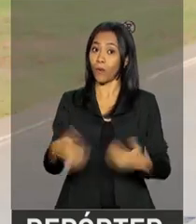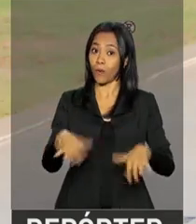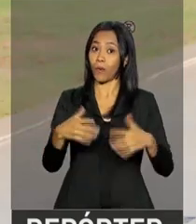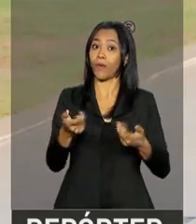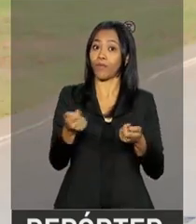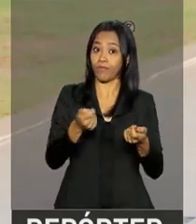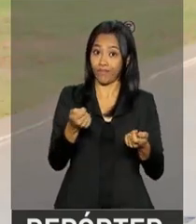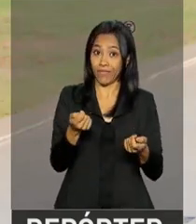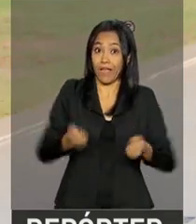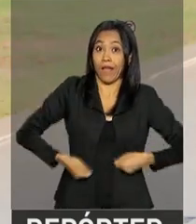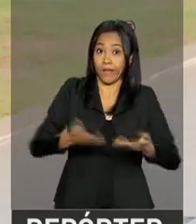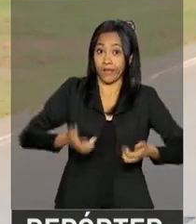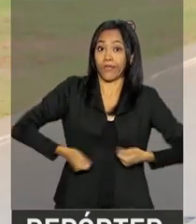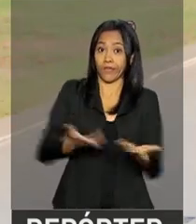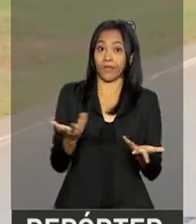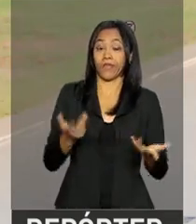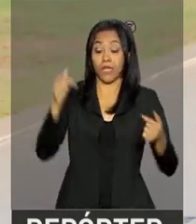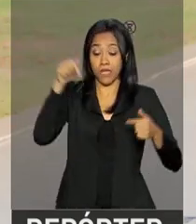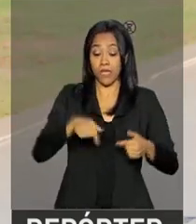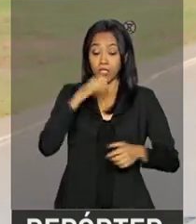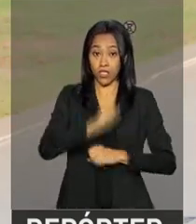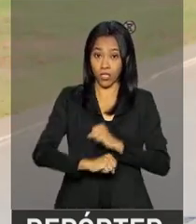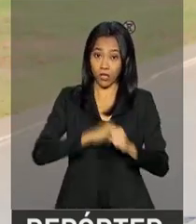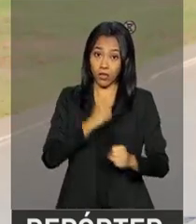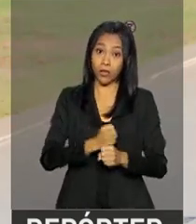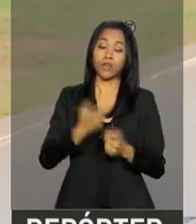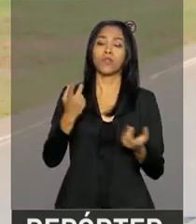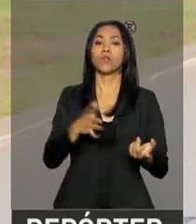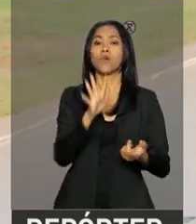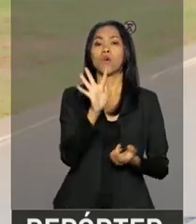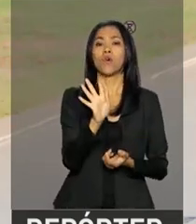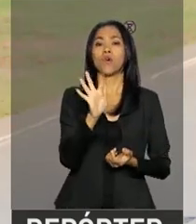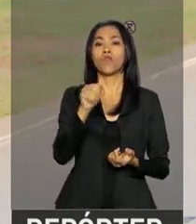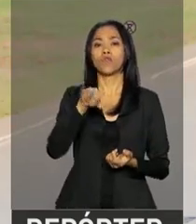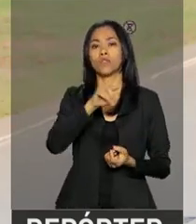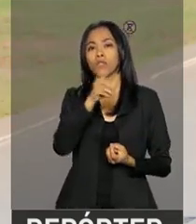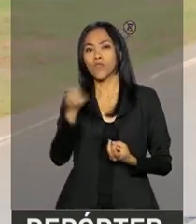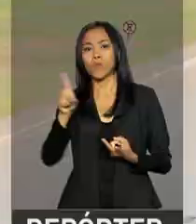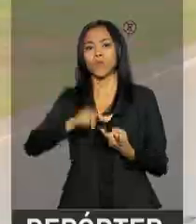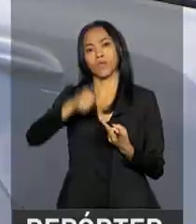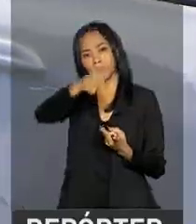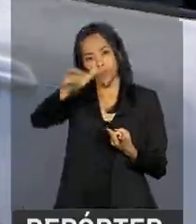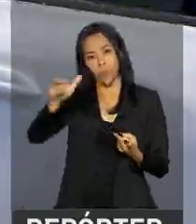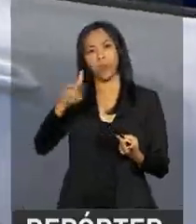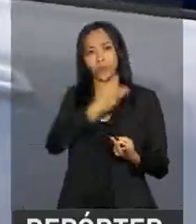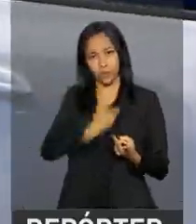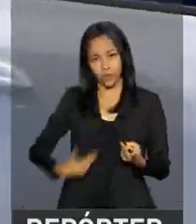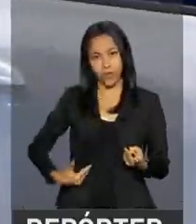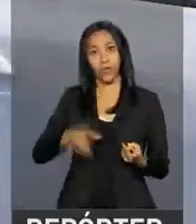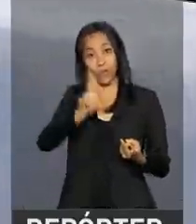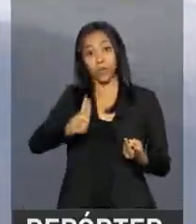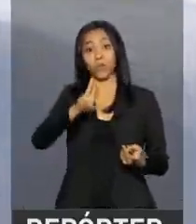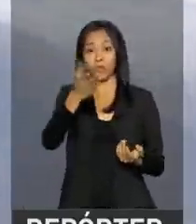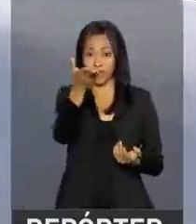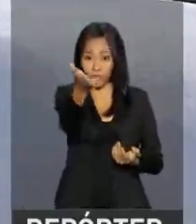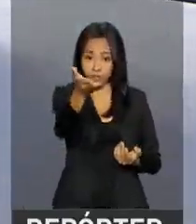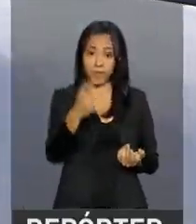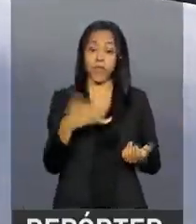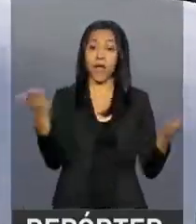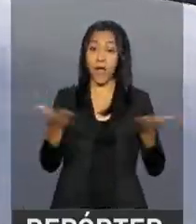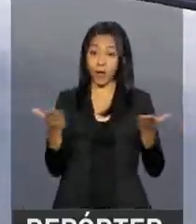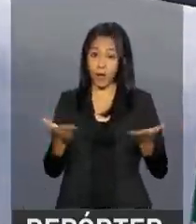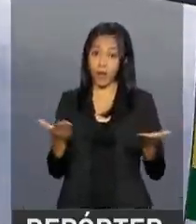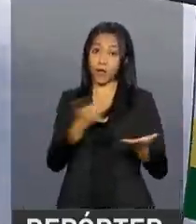com transportes. Neste ano, fundações e autarquias passam a usar o serviço. Com a adoção do TaxiGov,